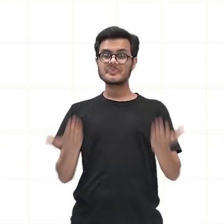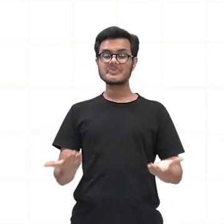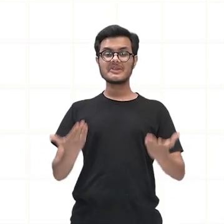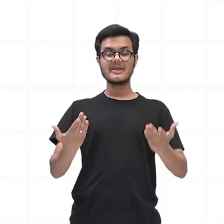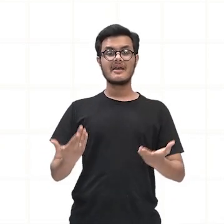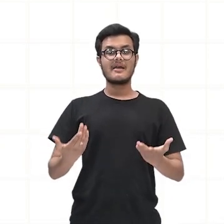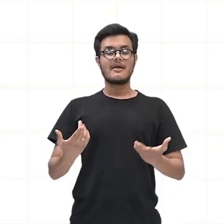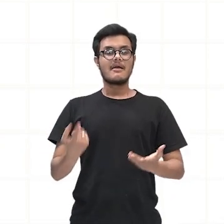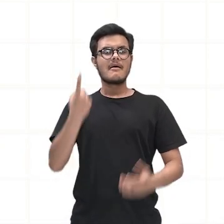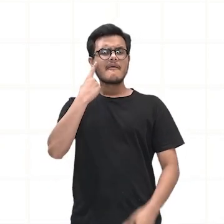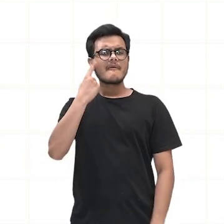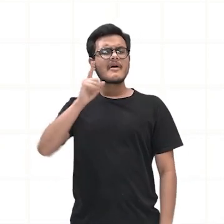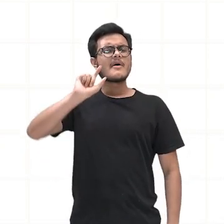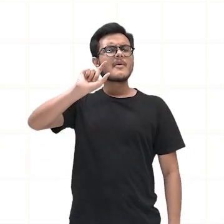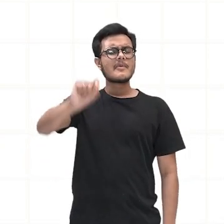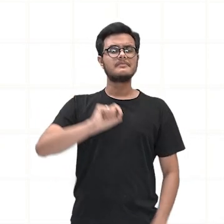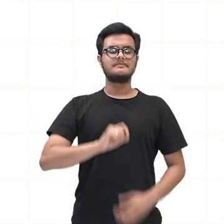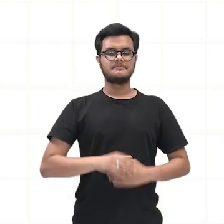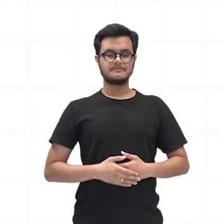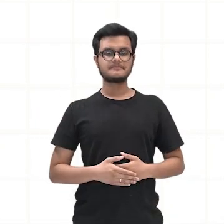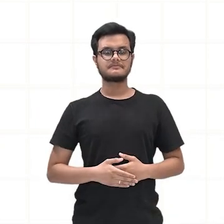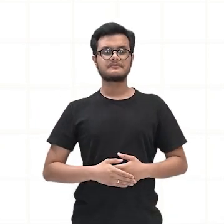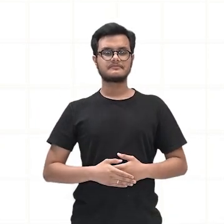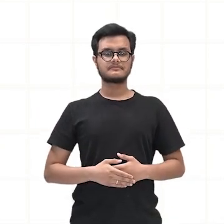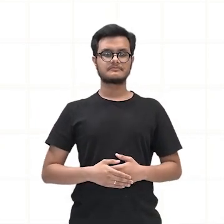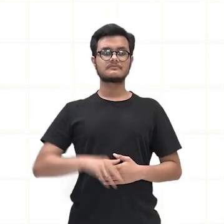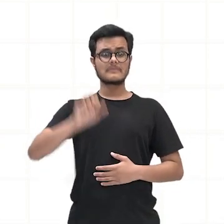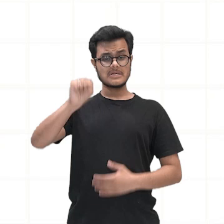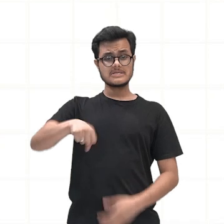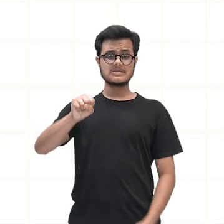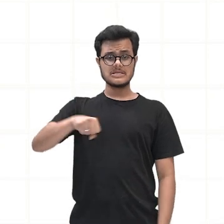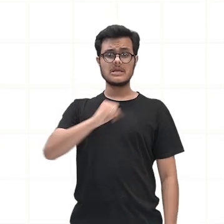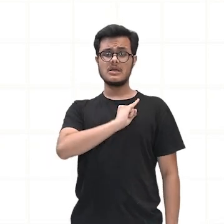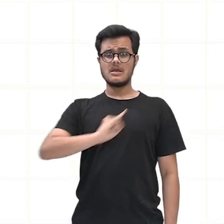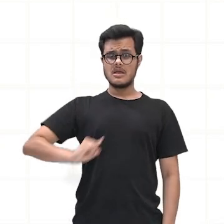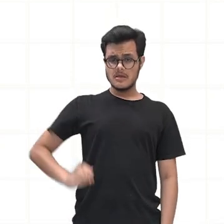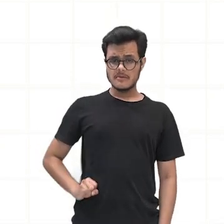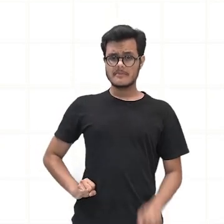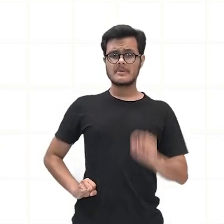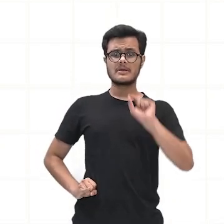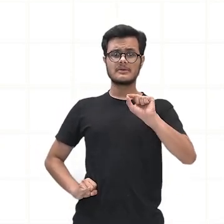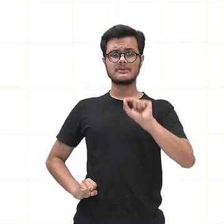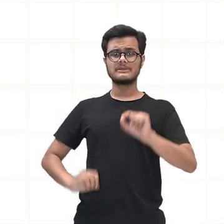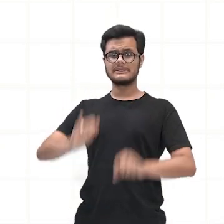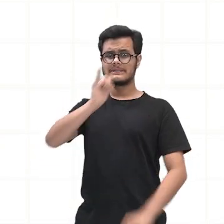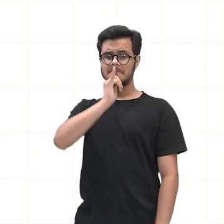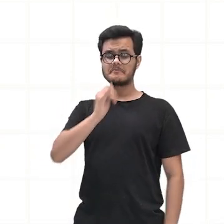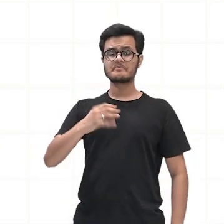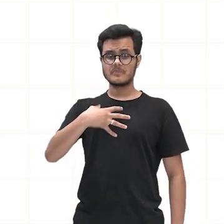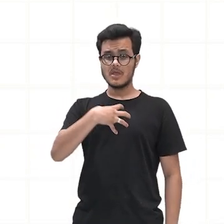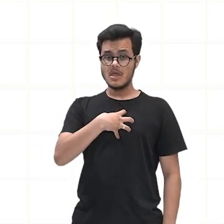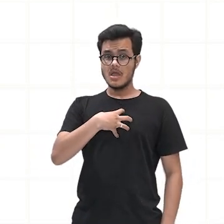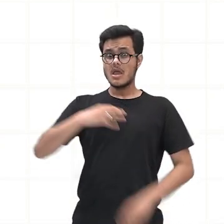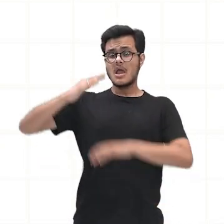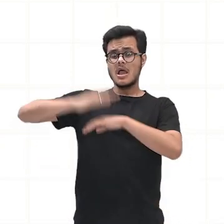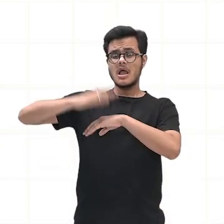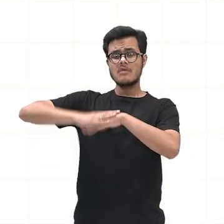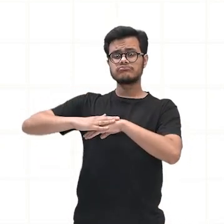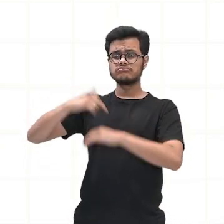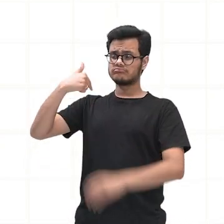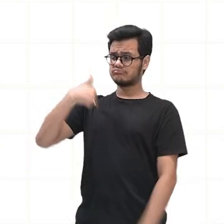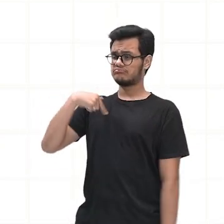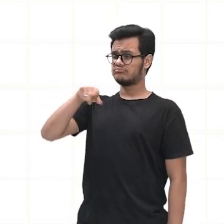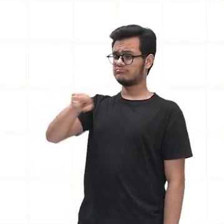ver que era justamente o imperador, dentro do Império Bizantino, que nomeava